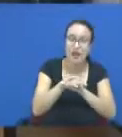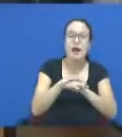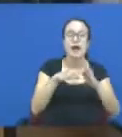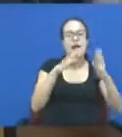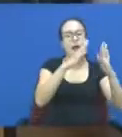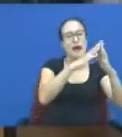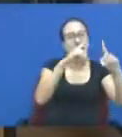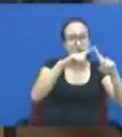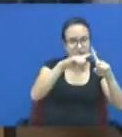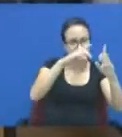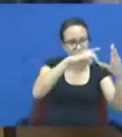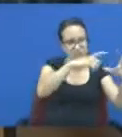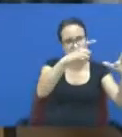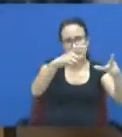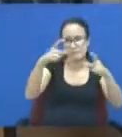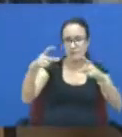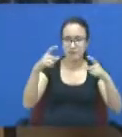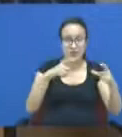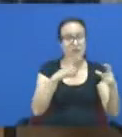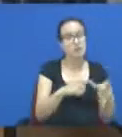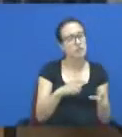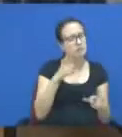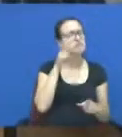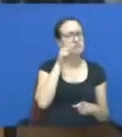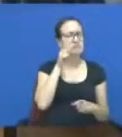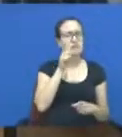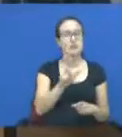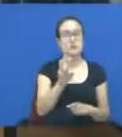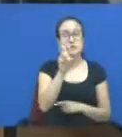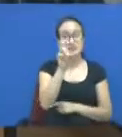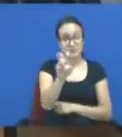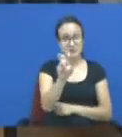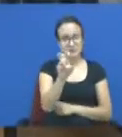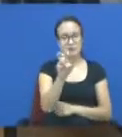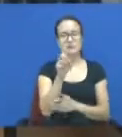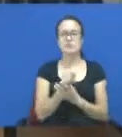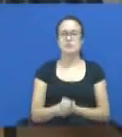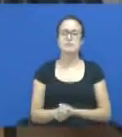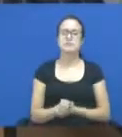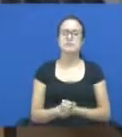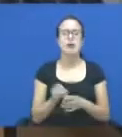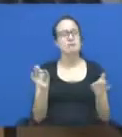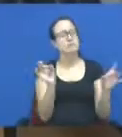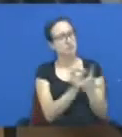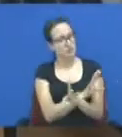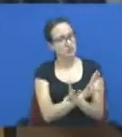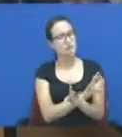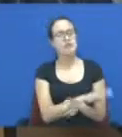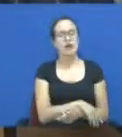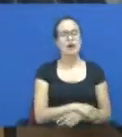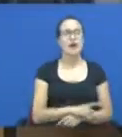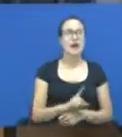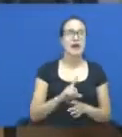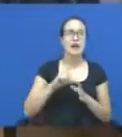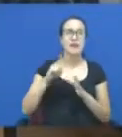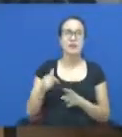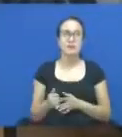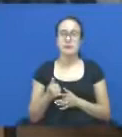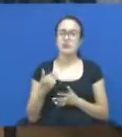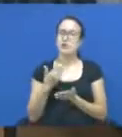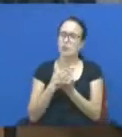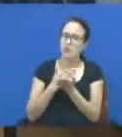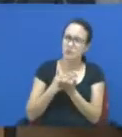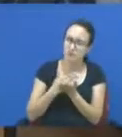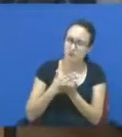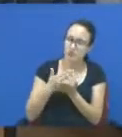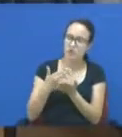aquelas congregações. Terminando as 5 congregações, ele partiu para o maior projeto que nós conseguimos realizar